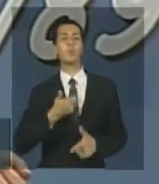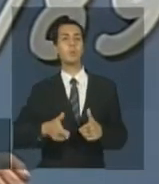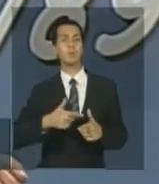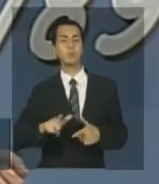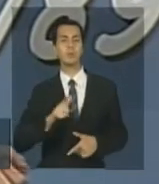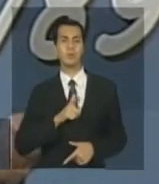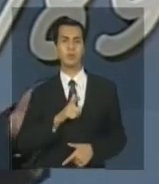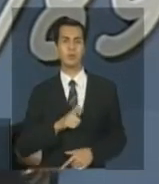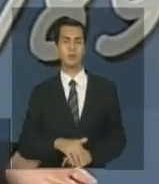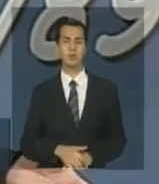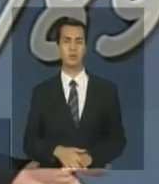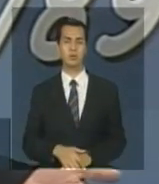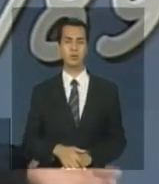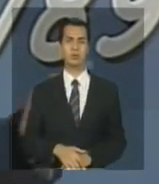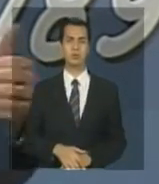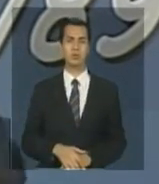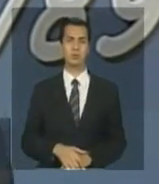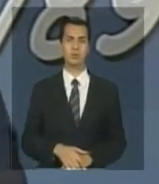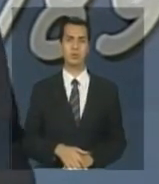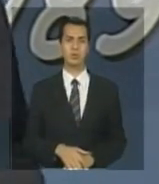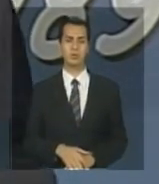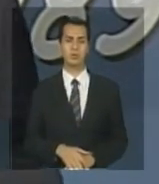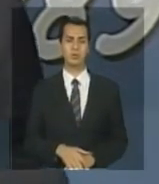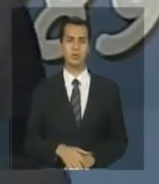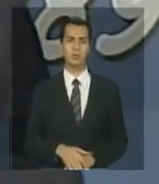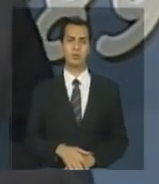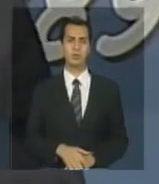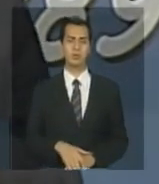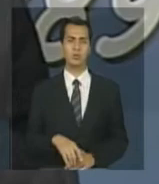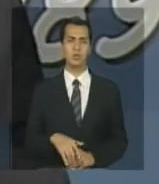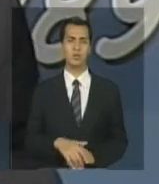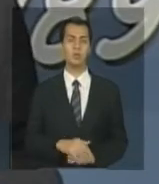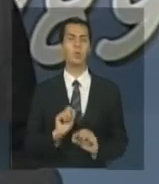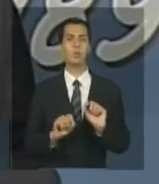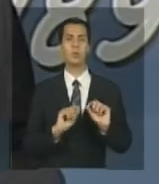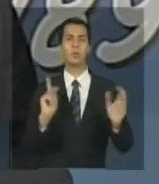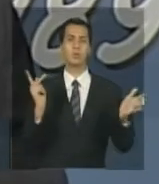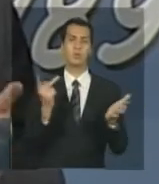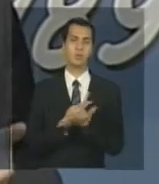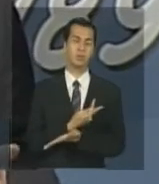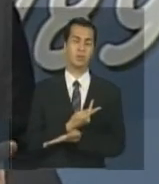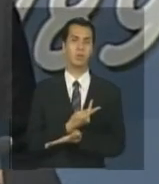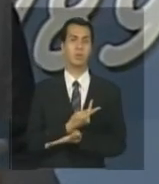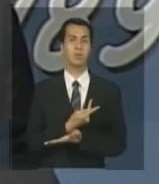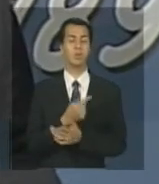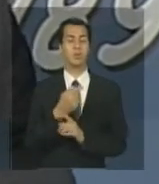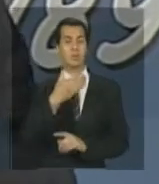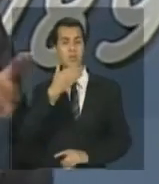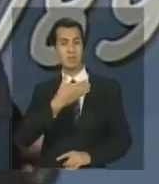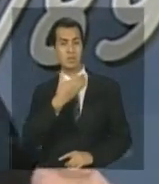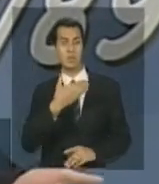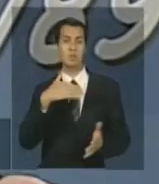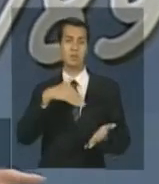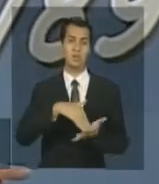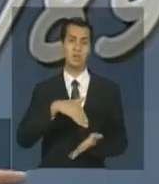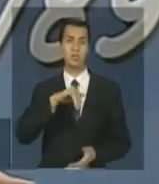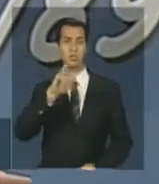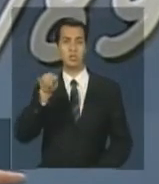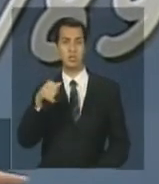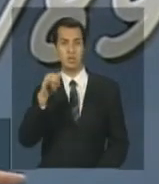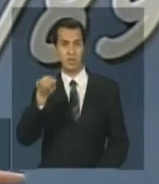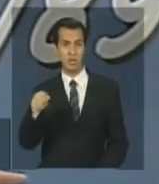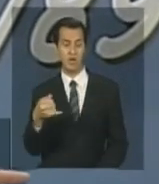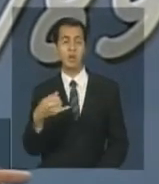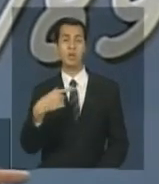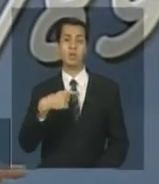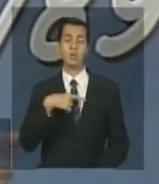é final de dezembro e início de Janeiro normalmente a gente se depara com o recesso das câmaras